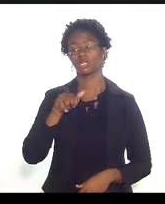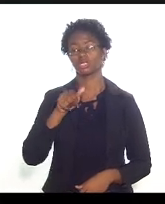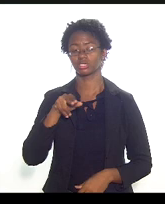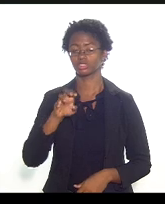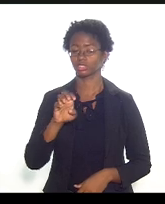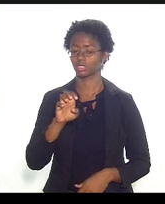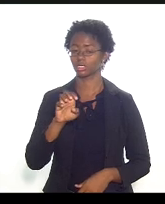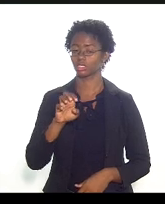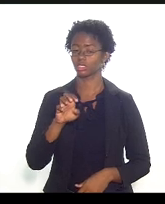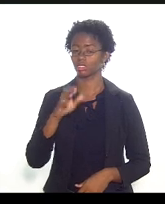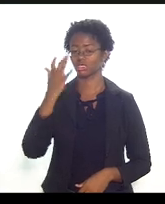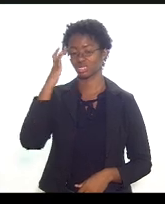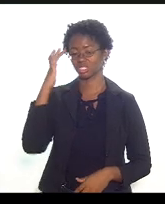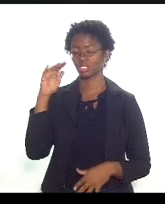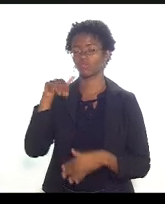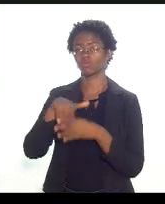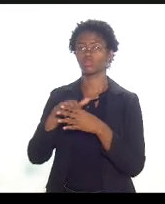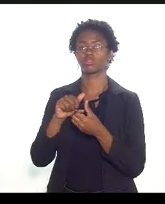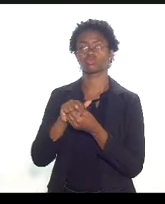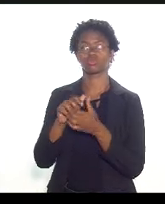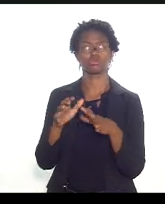ela vai votar pelo grupo, pode,